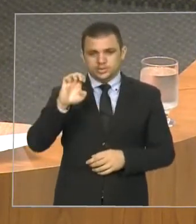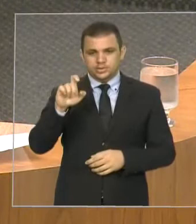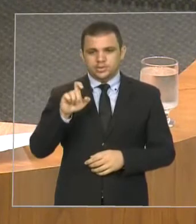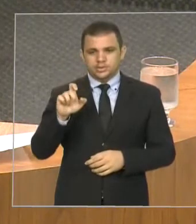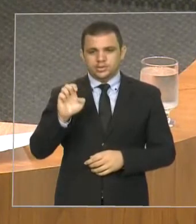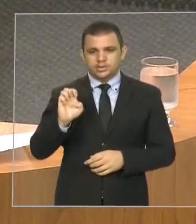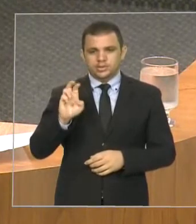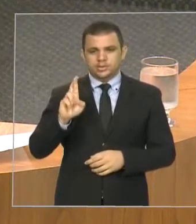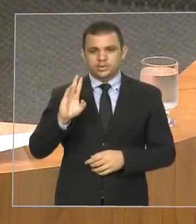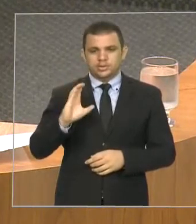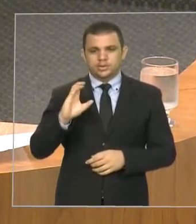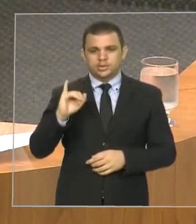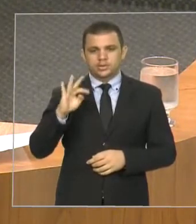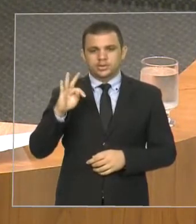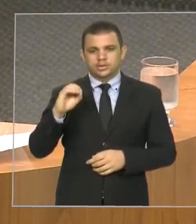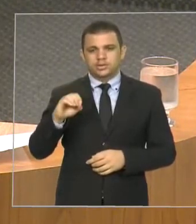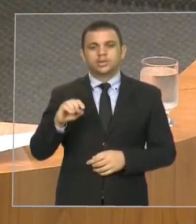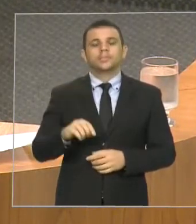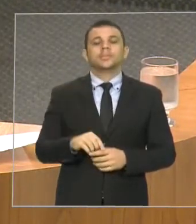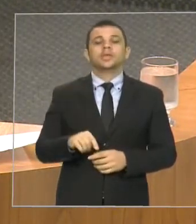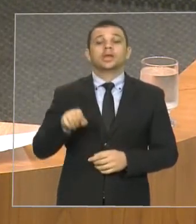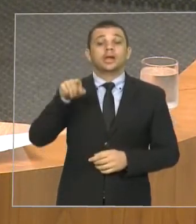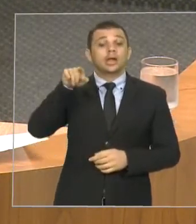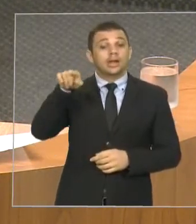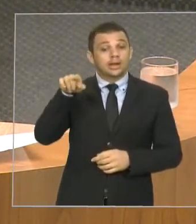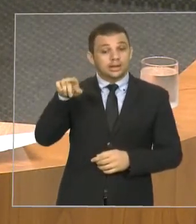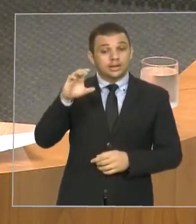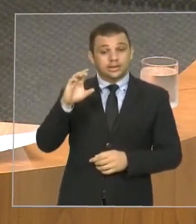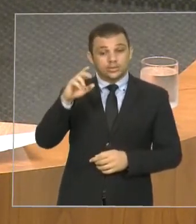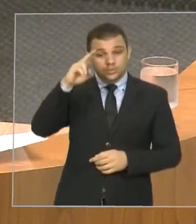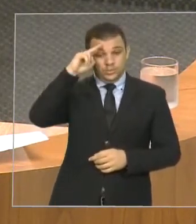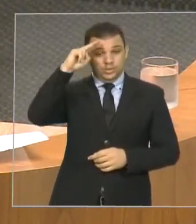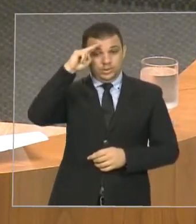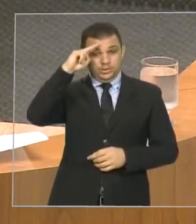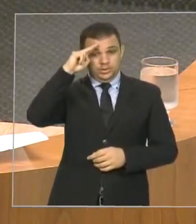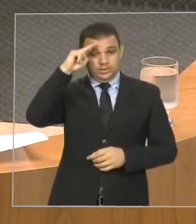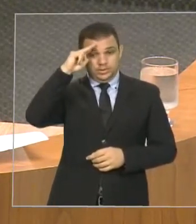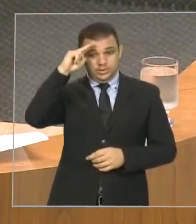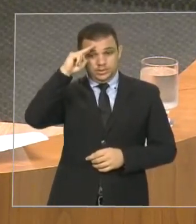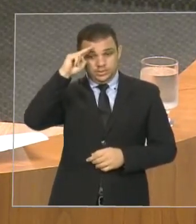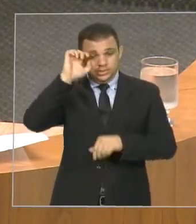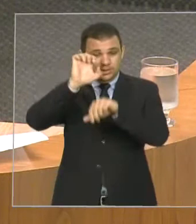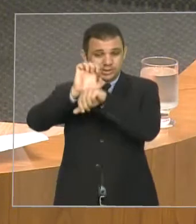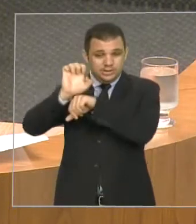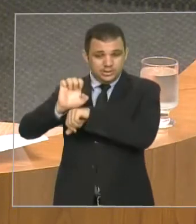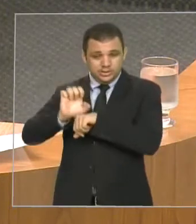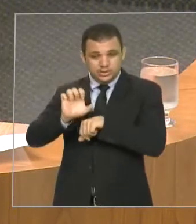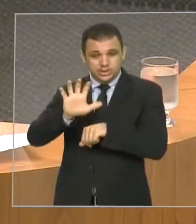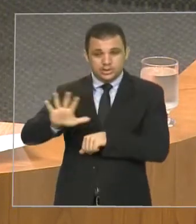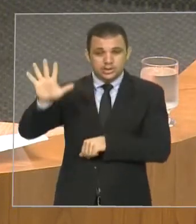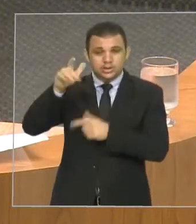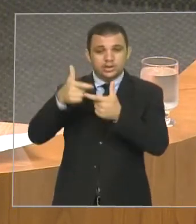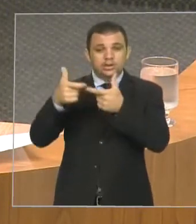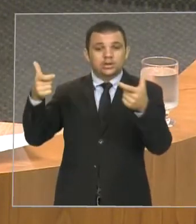capelão é diferenciada. Na maioria dos estados, os capelões